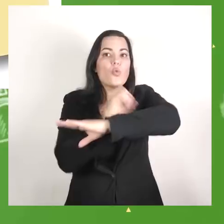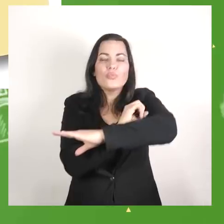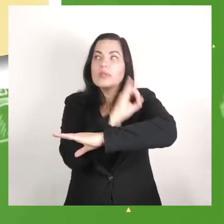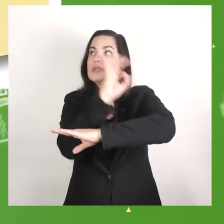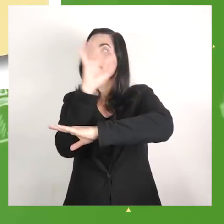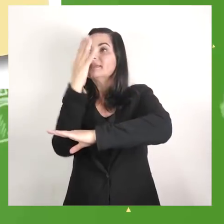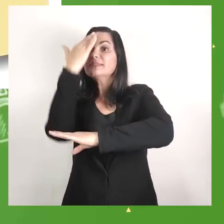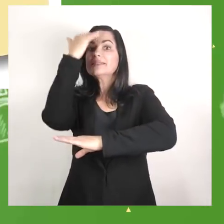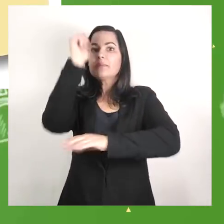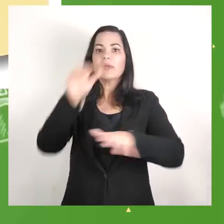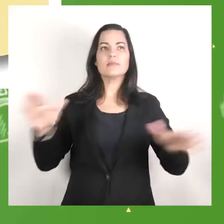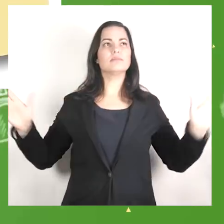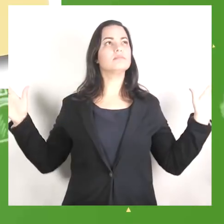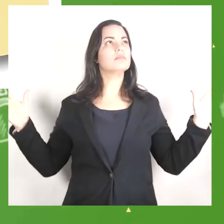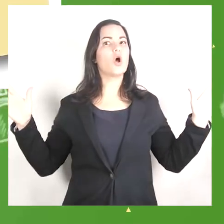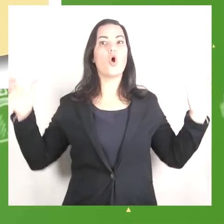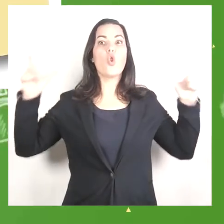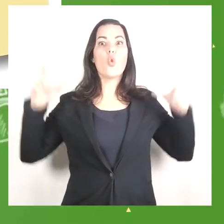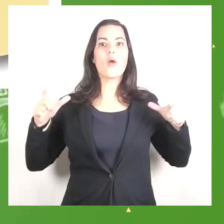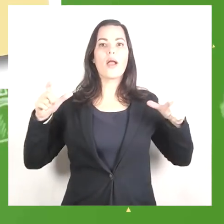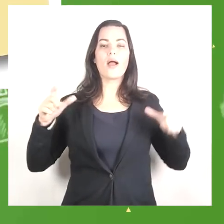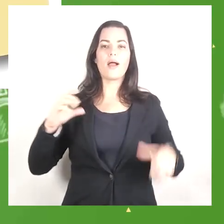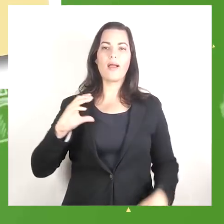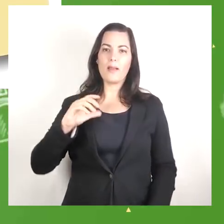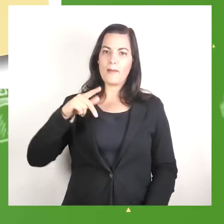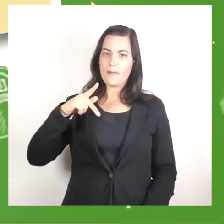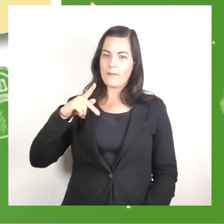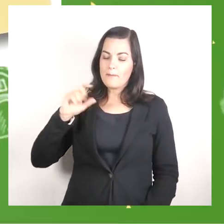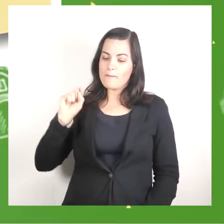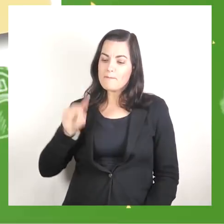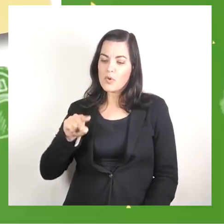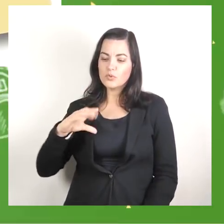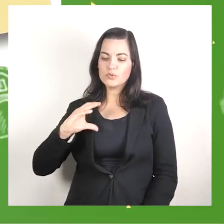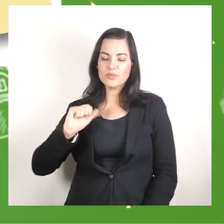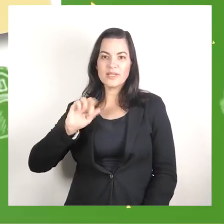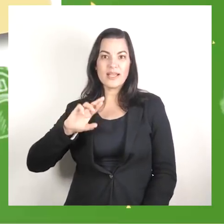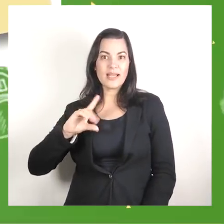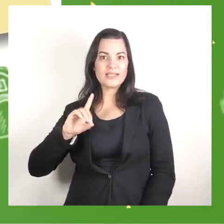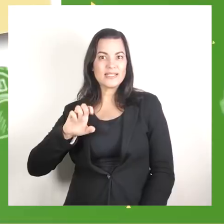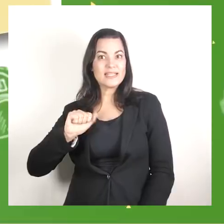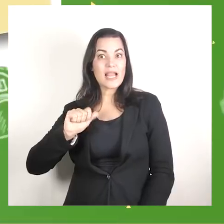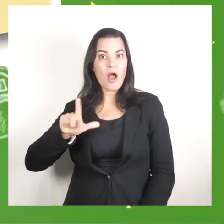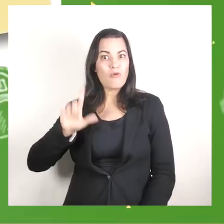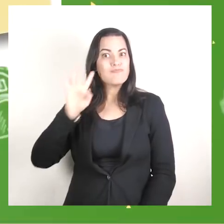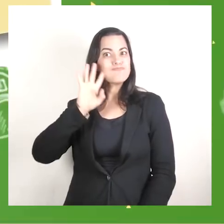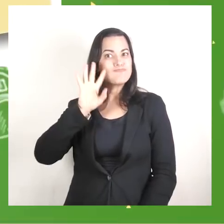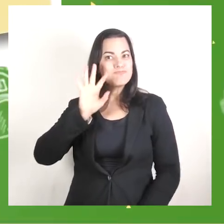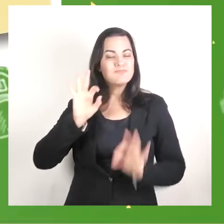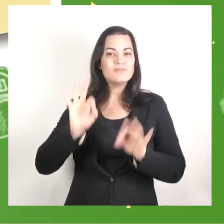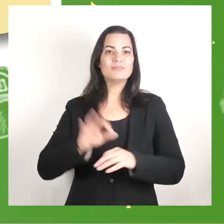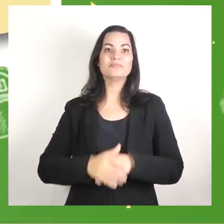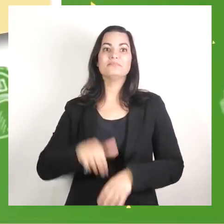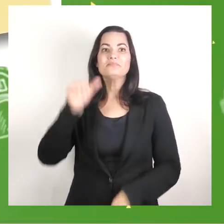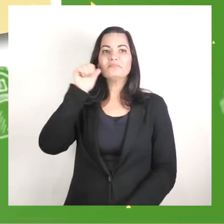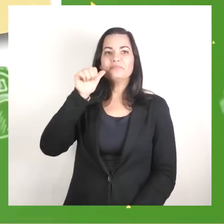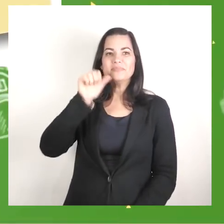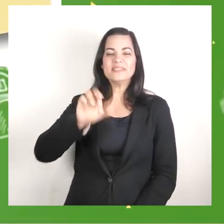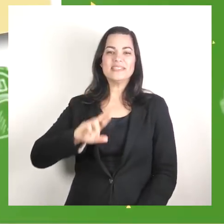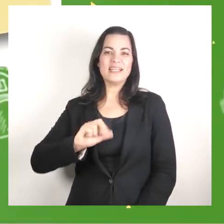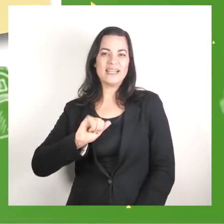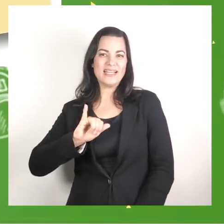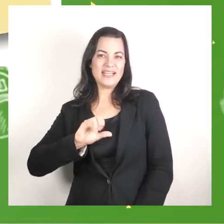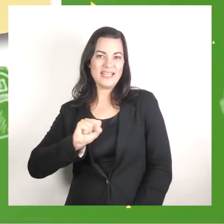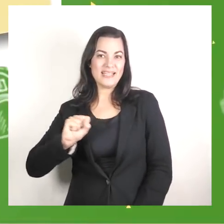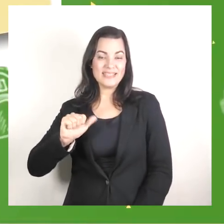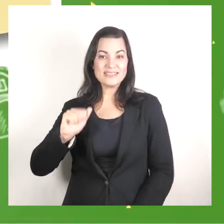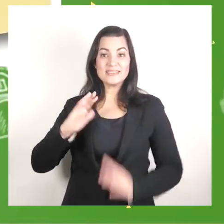os pontos cardeais. Muito legal, viu, Nicole? A Raíssa Horta Correia, da Escola Dona Benta, do